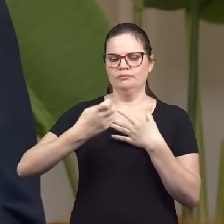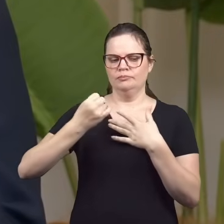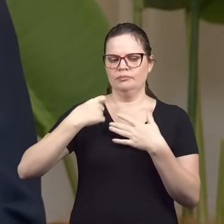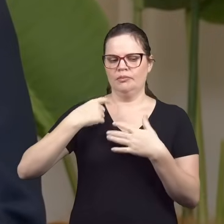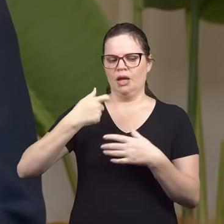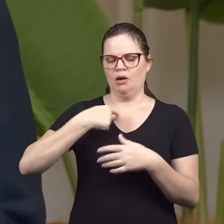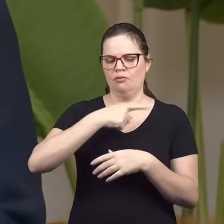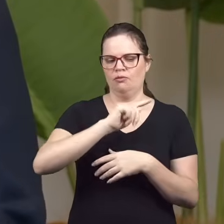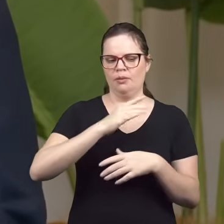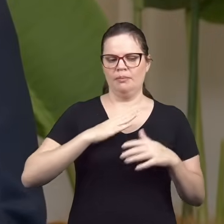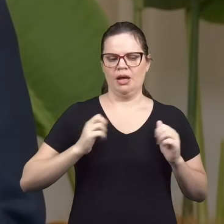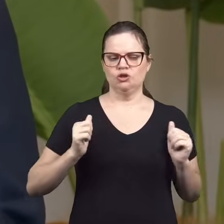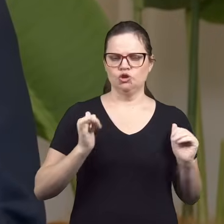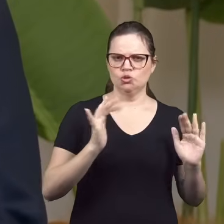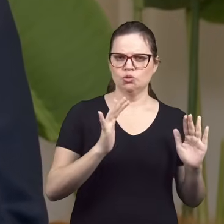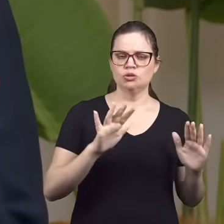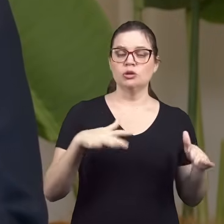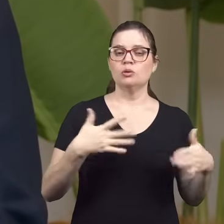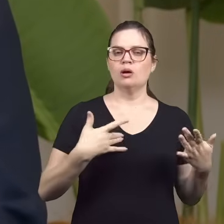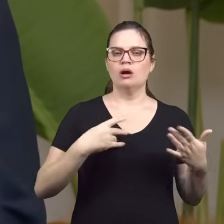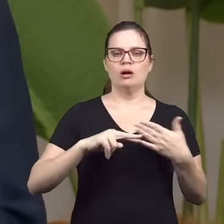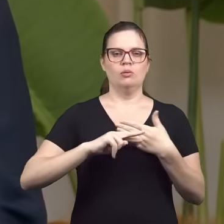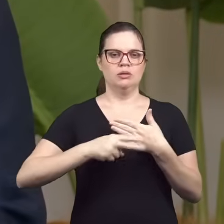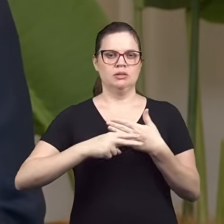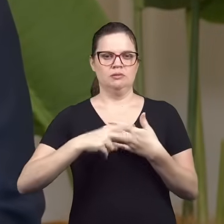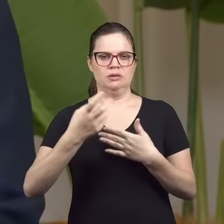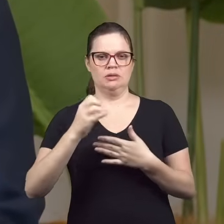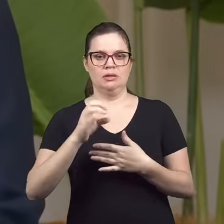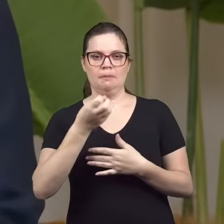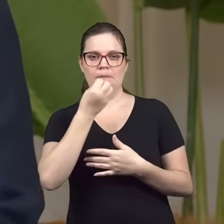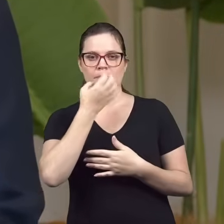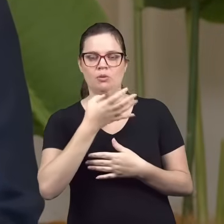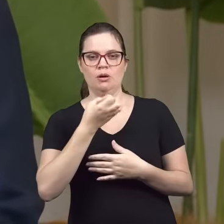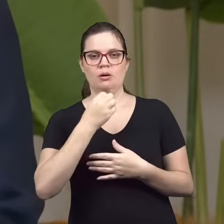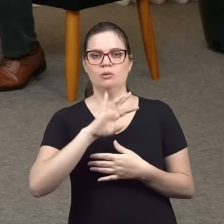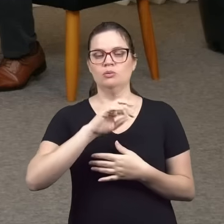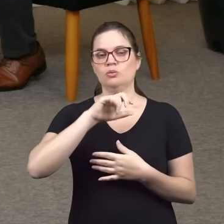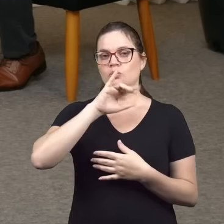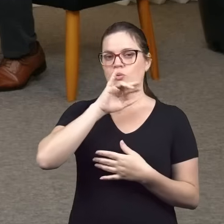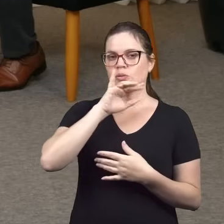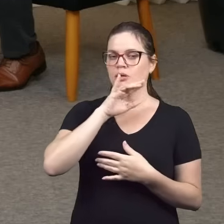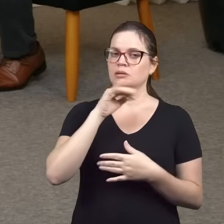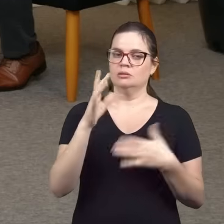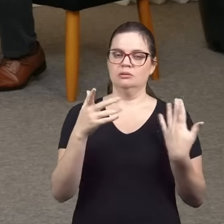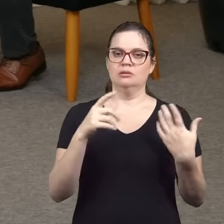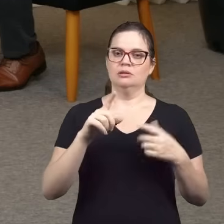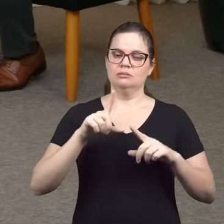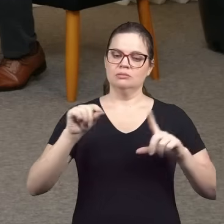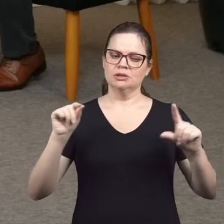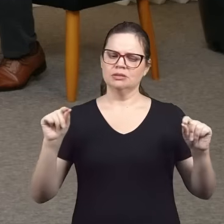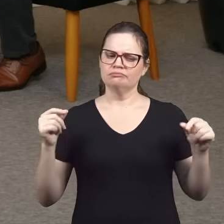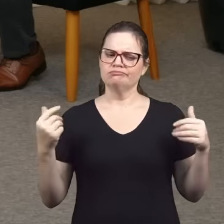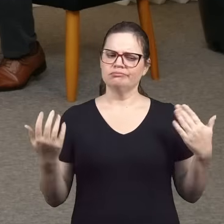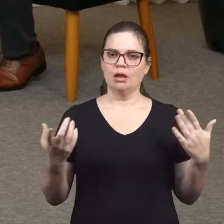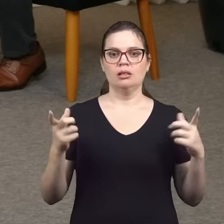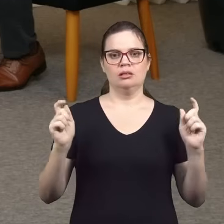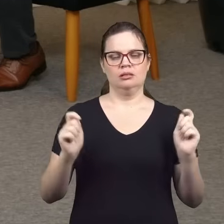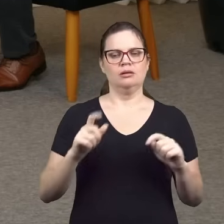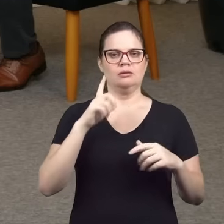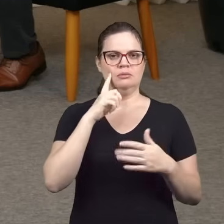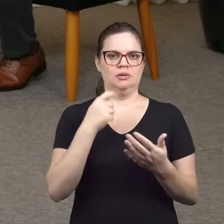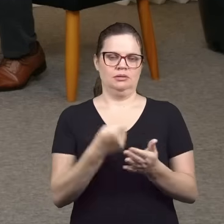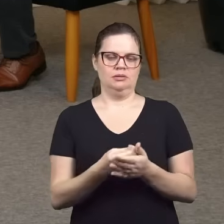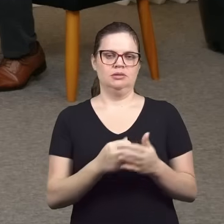mede as consequências, boas ou más, você é que faz as boas escolhas. Wesley? Sim. Nessa linha,